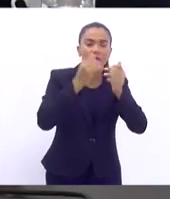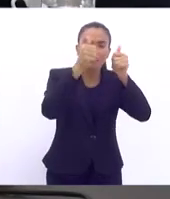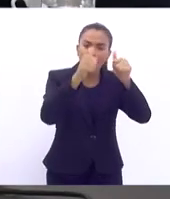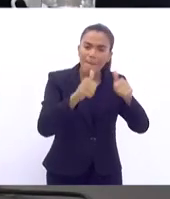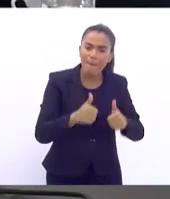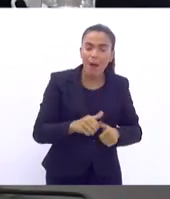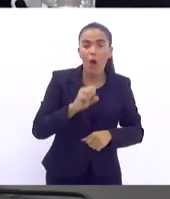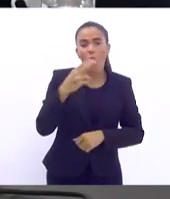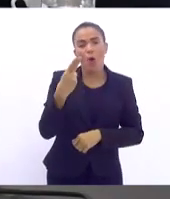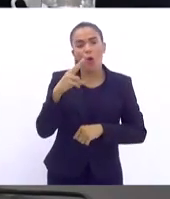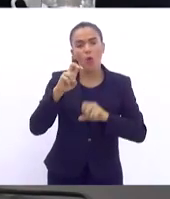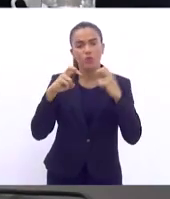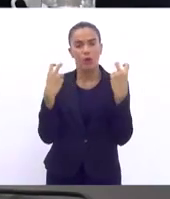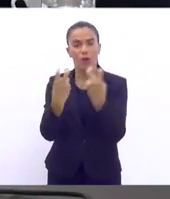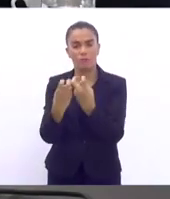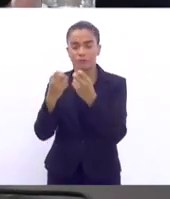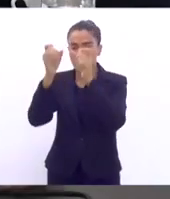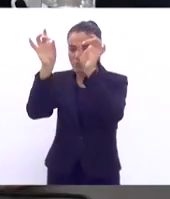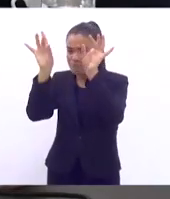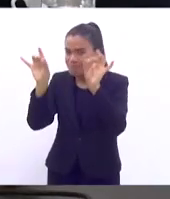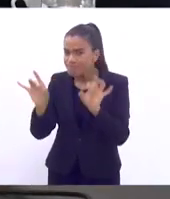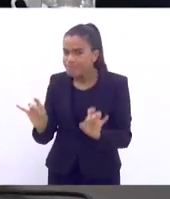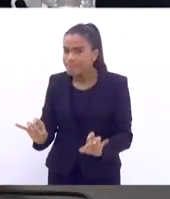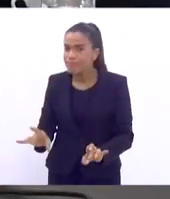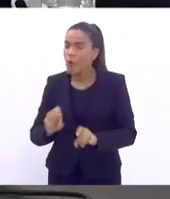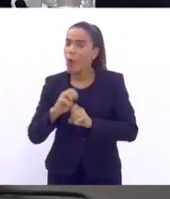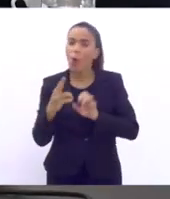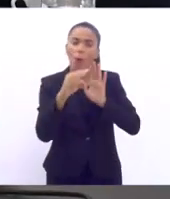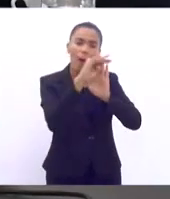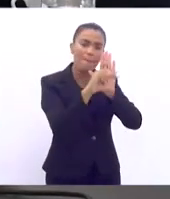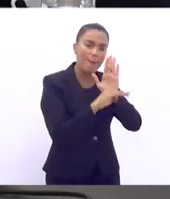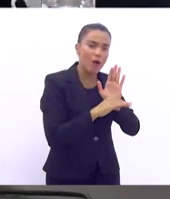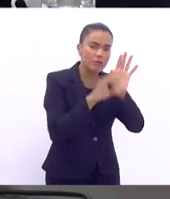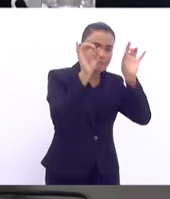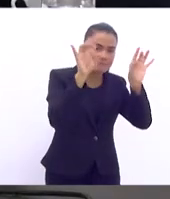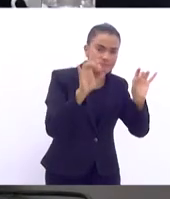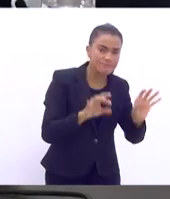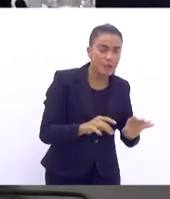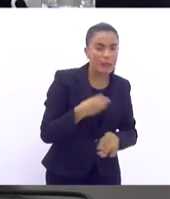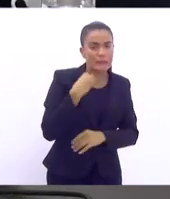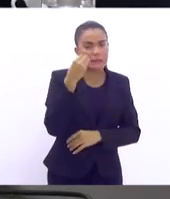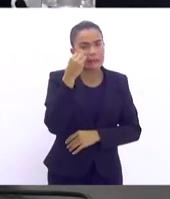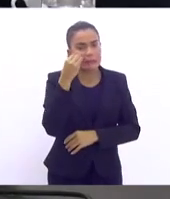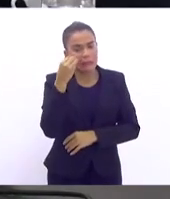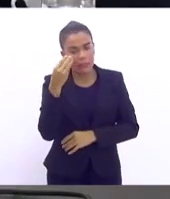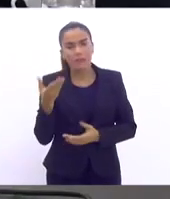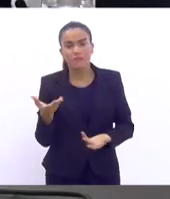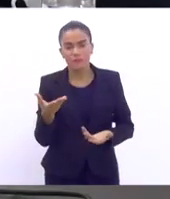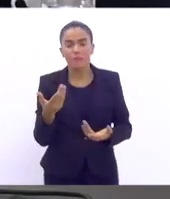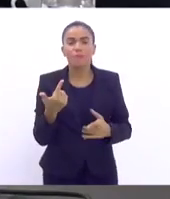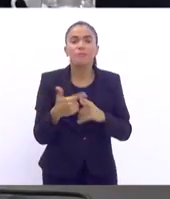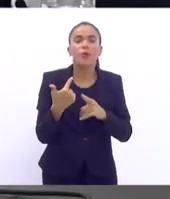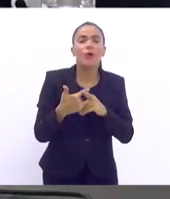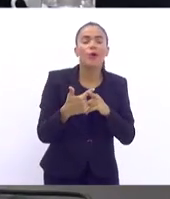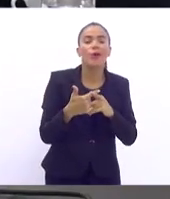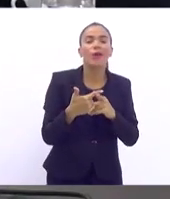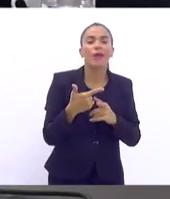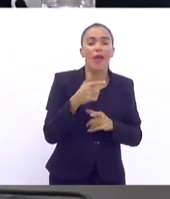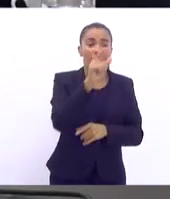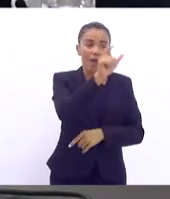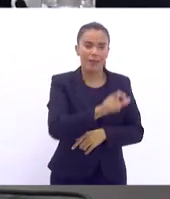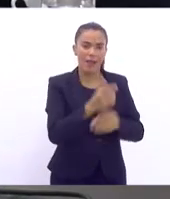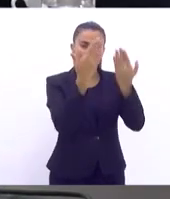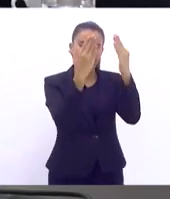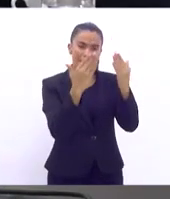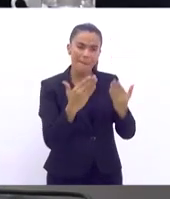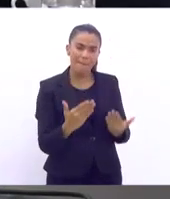numa extraordinária ou colocando no início de alguma pauta ordinária essa tentativa porque aí aquele que levou fez Vista